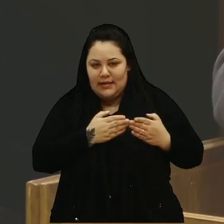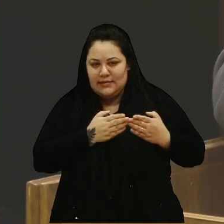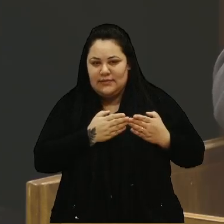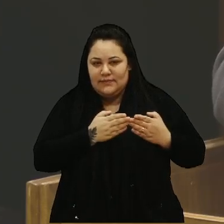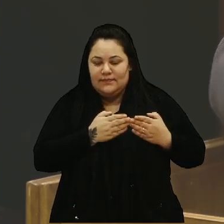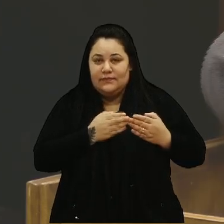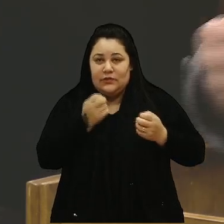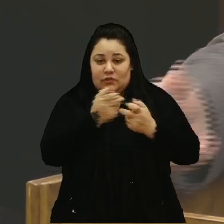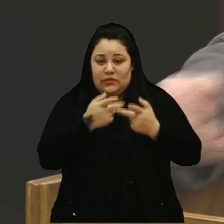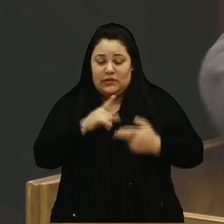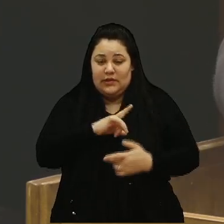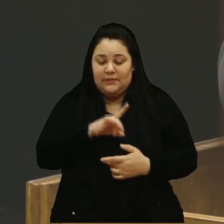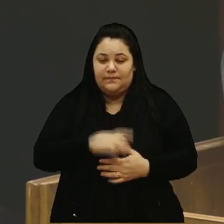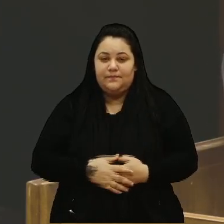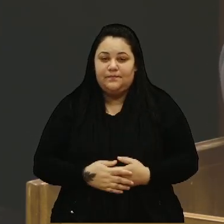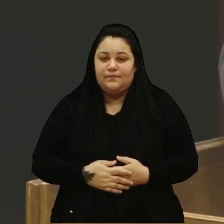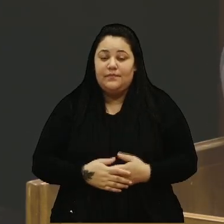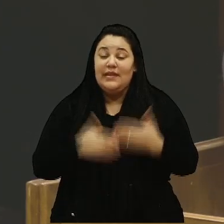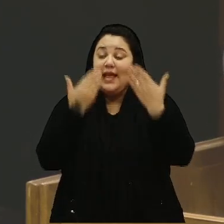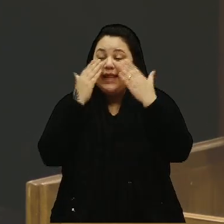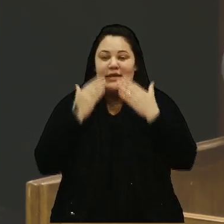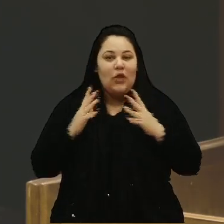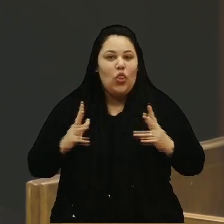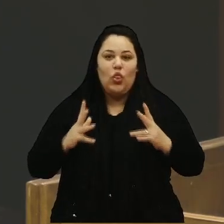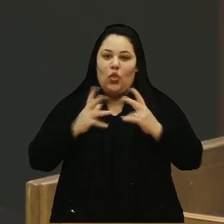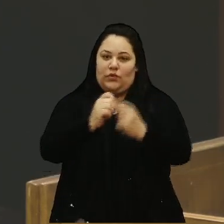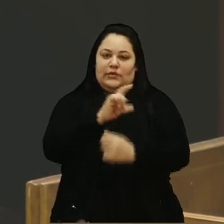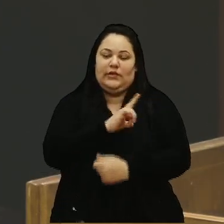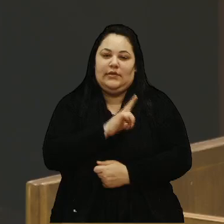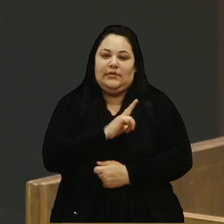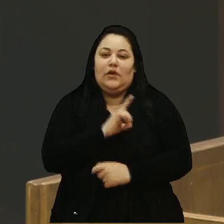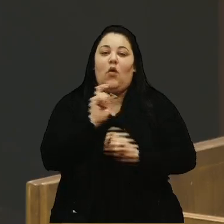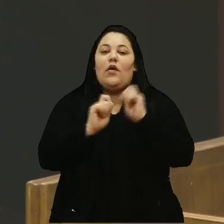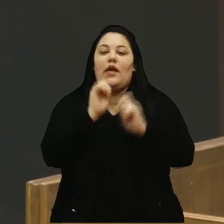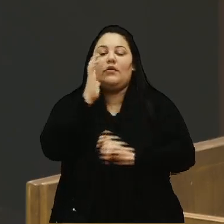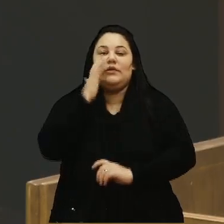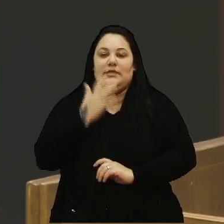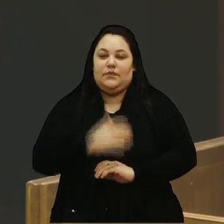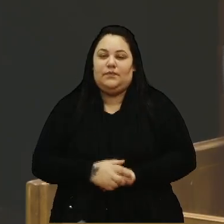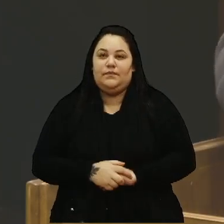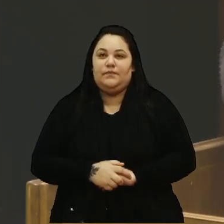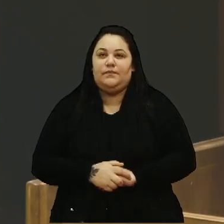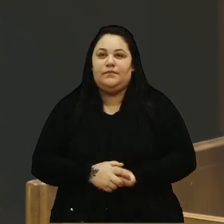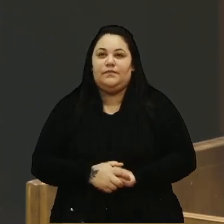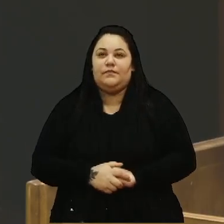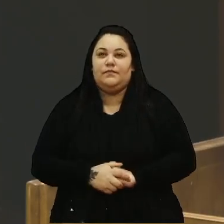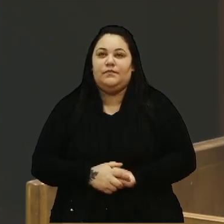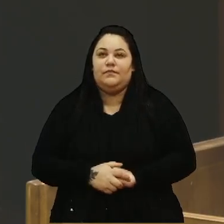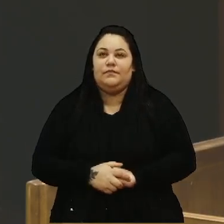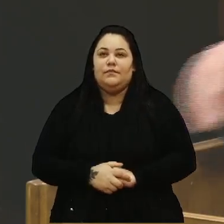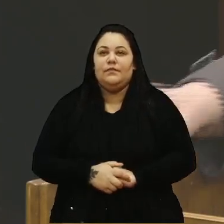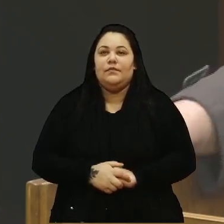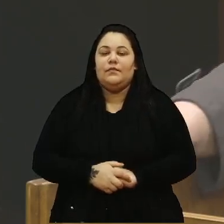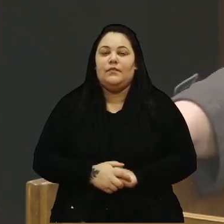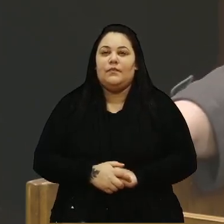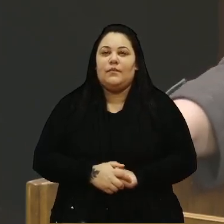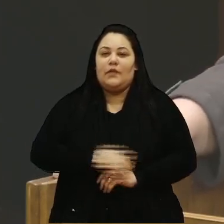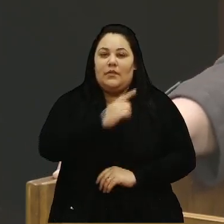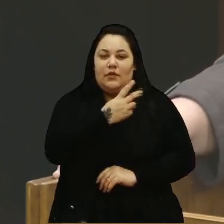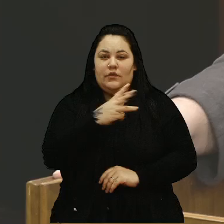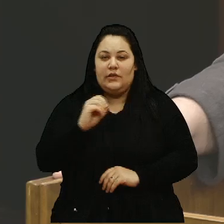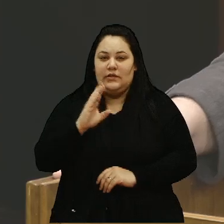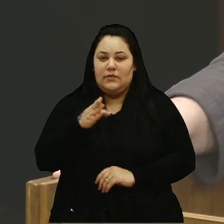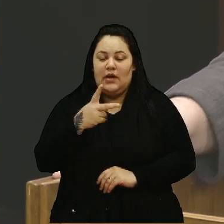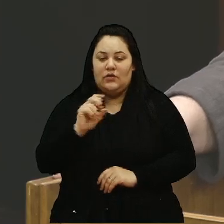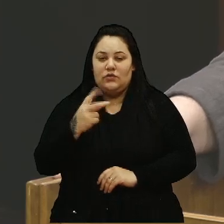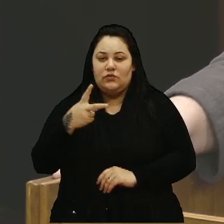posto. Considerando tudo isso, aí surge uma questão polêmica aqui, que é a MP 1300/2025, que